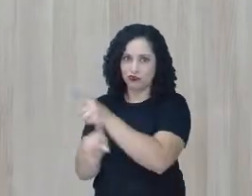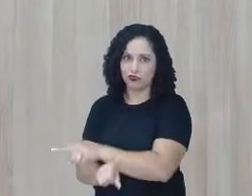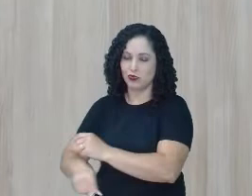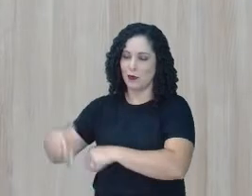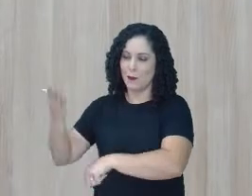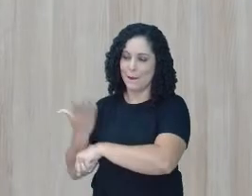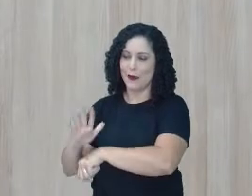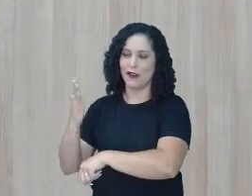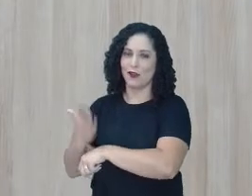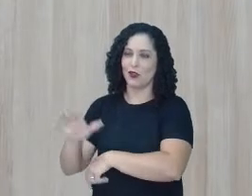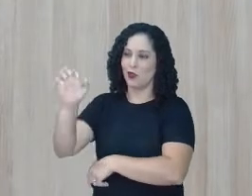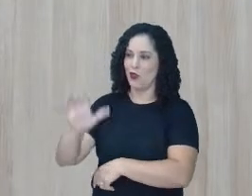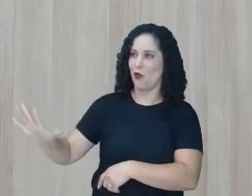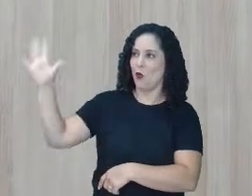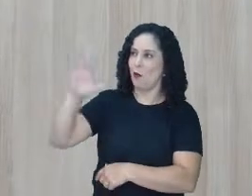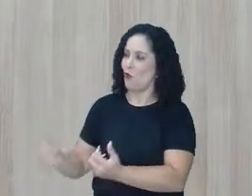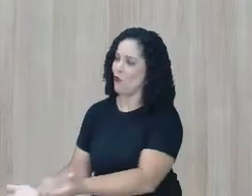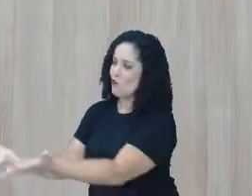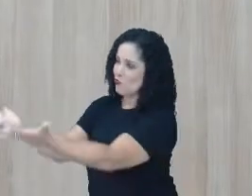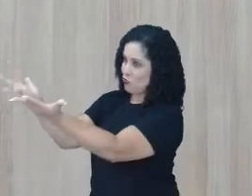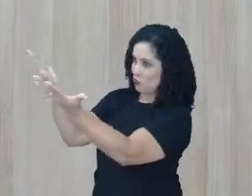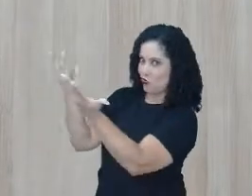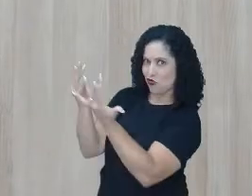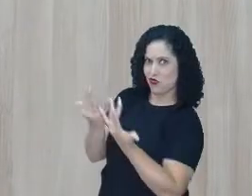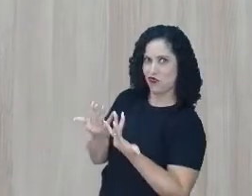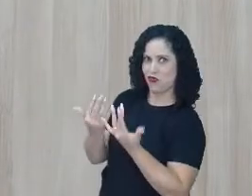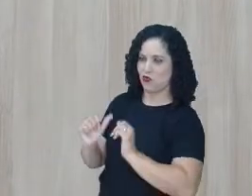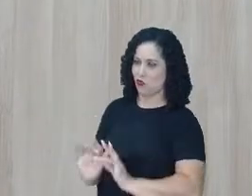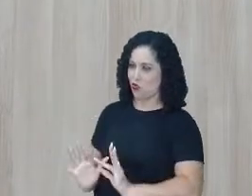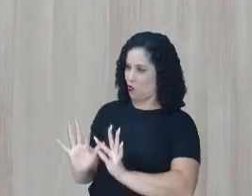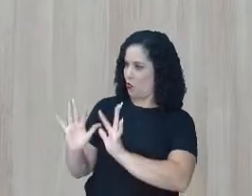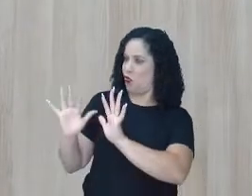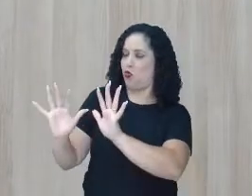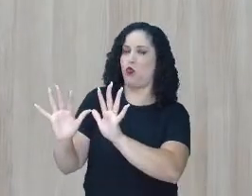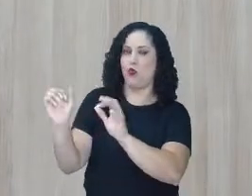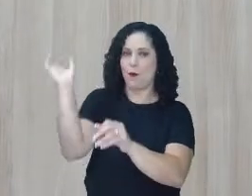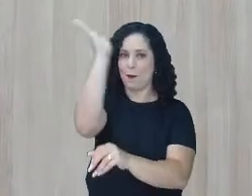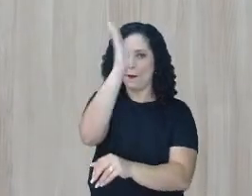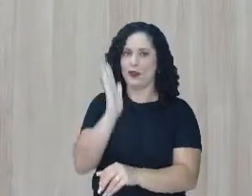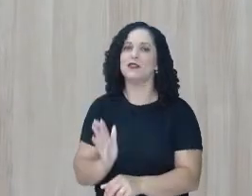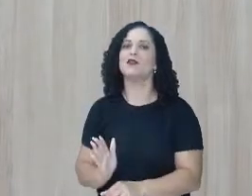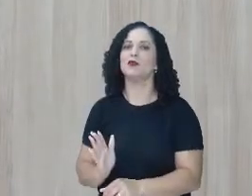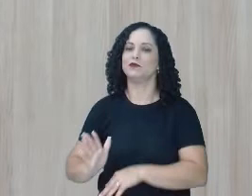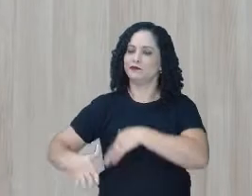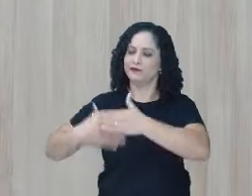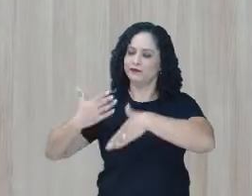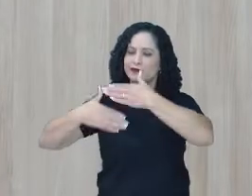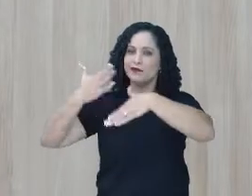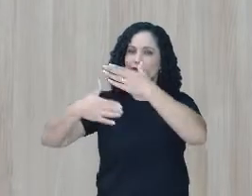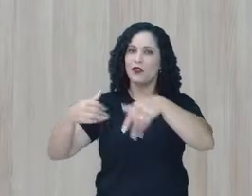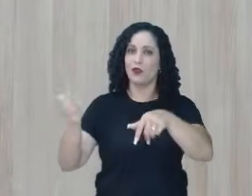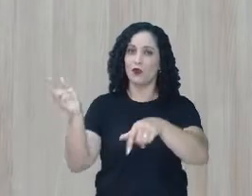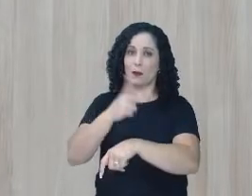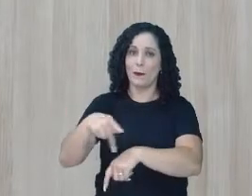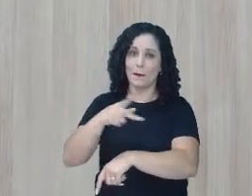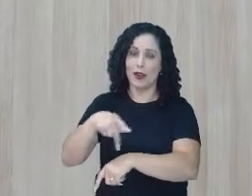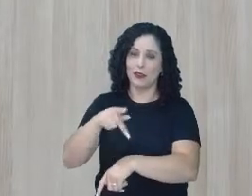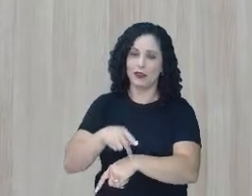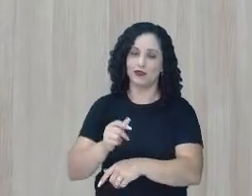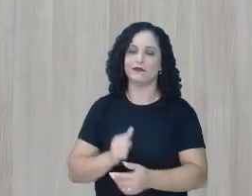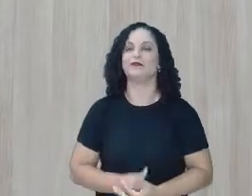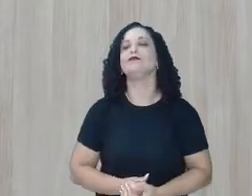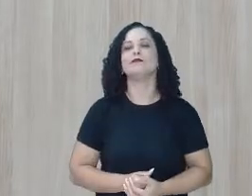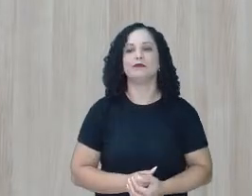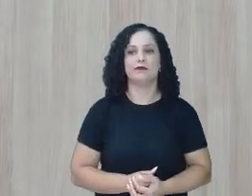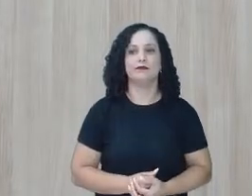mais imigrantes brancos e, quem sabe, o povo ia branqueando. Esse branqueamento seria a evolução do país, segundo essa tese